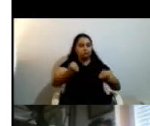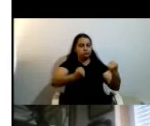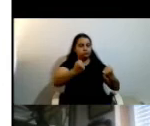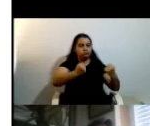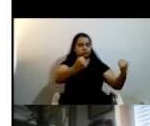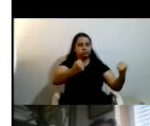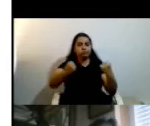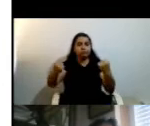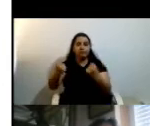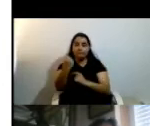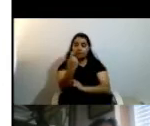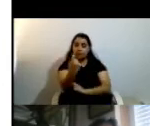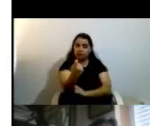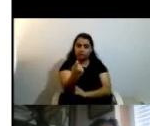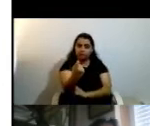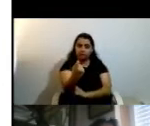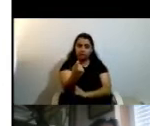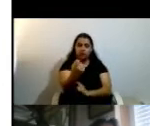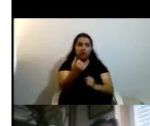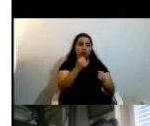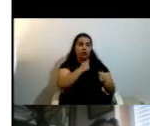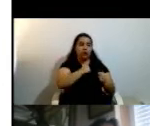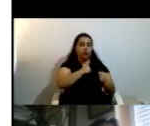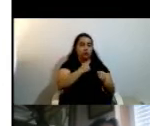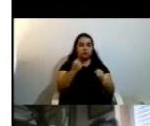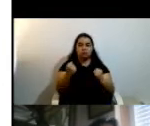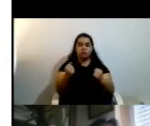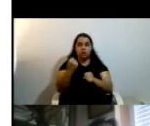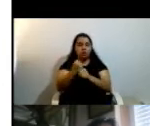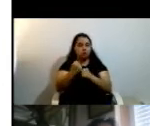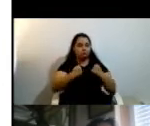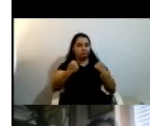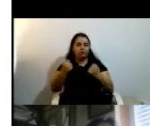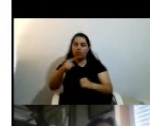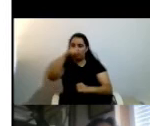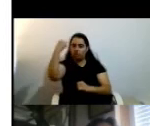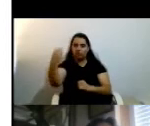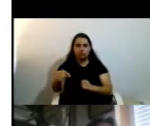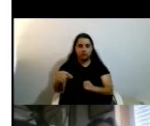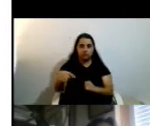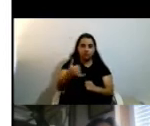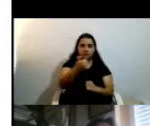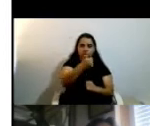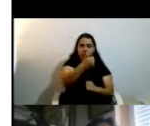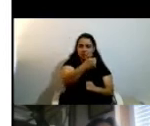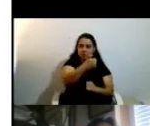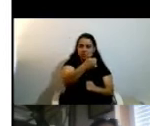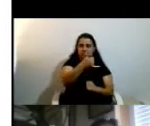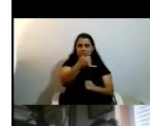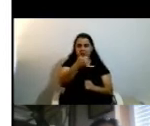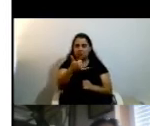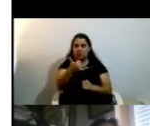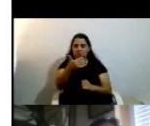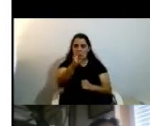no local de trabalho tem uma expressão muito significativa, de 52%, ou seja, prevalecem então aqui as questões sociais e